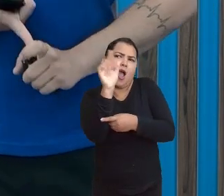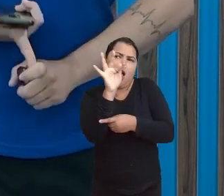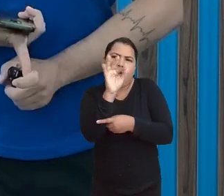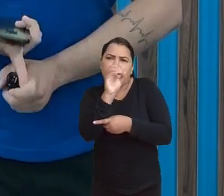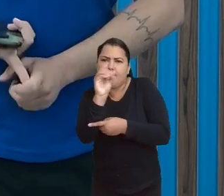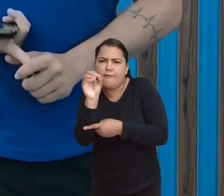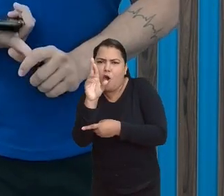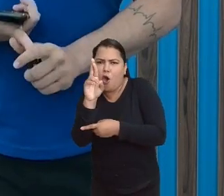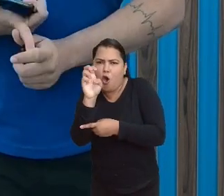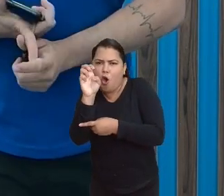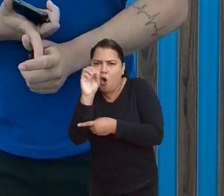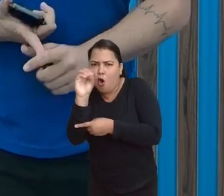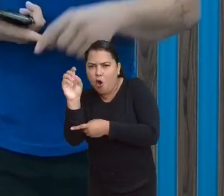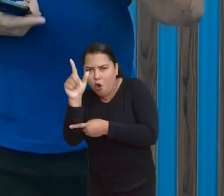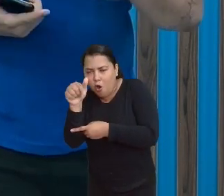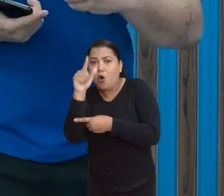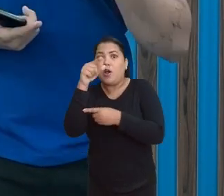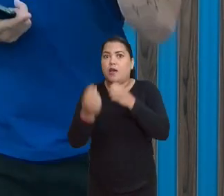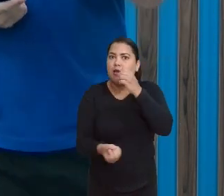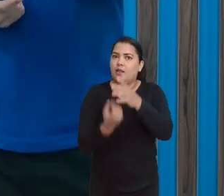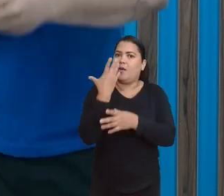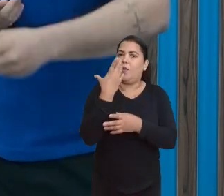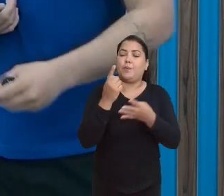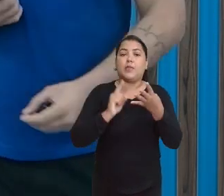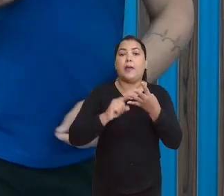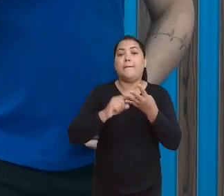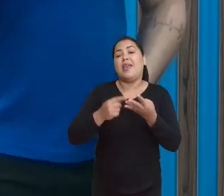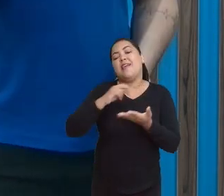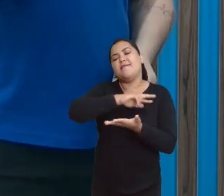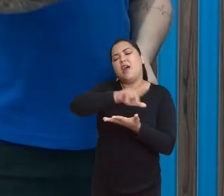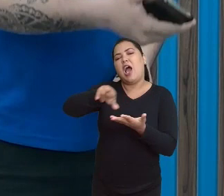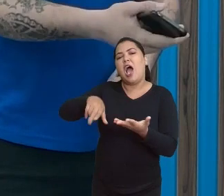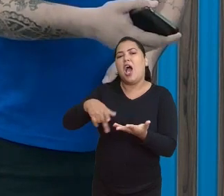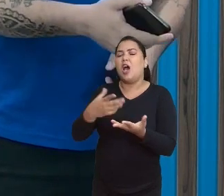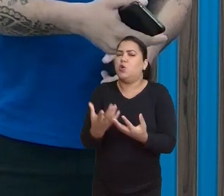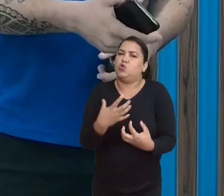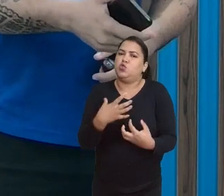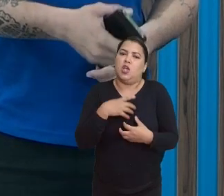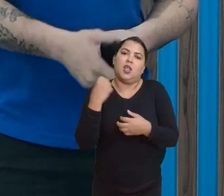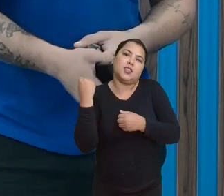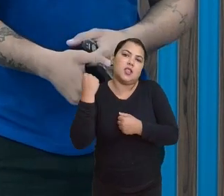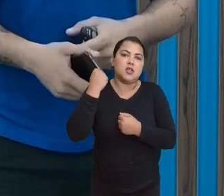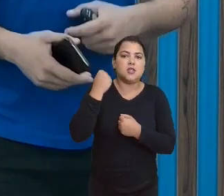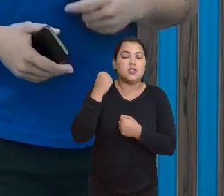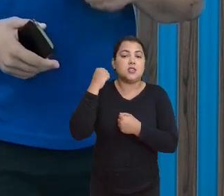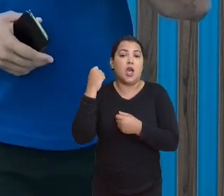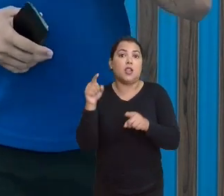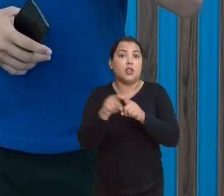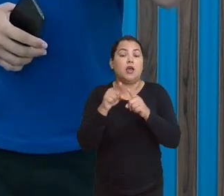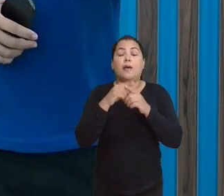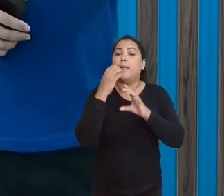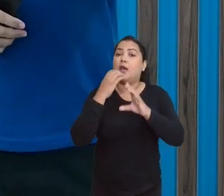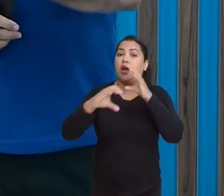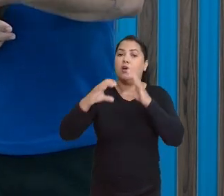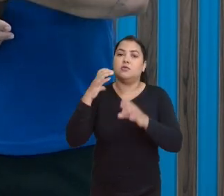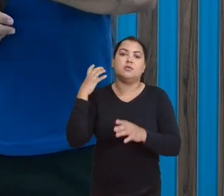as variações do estilo enquanto música, enquanto manifestação cultural,